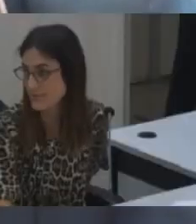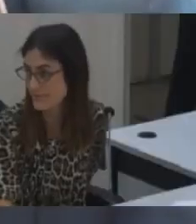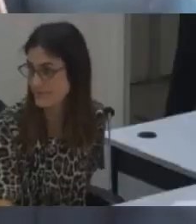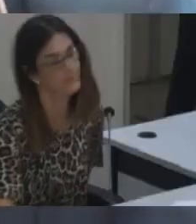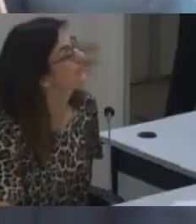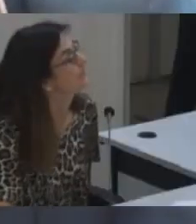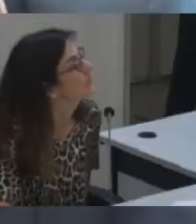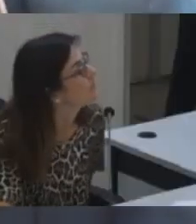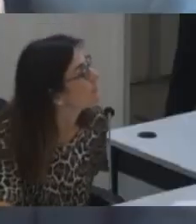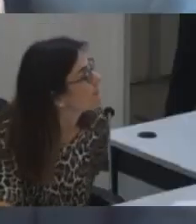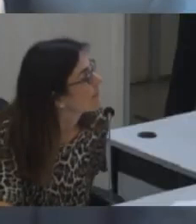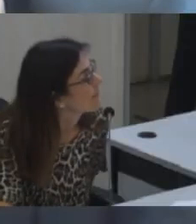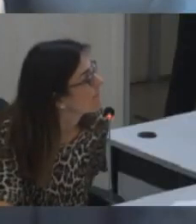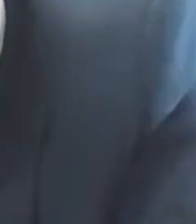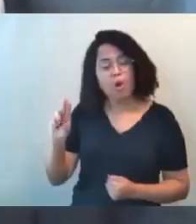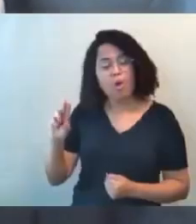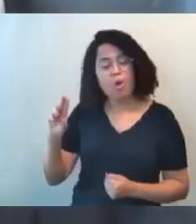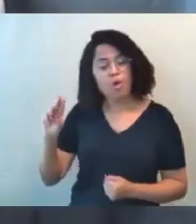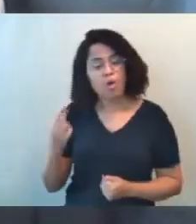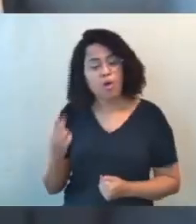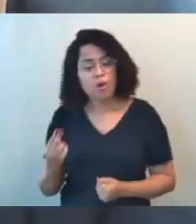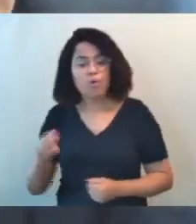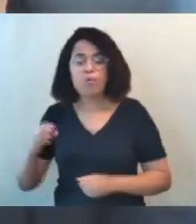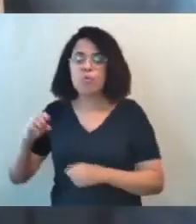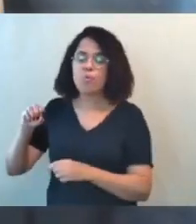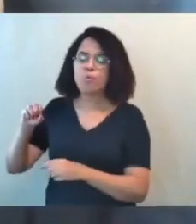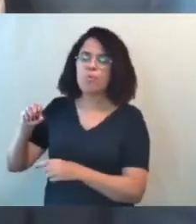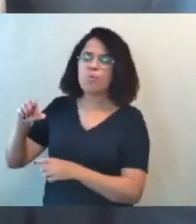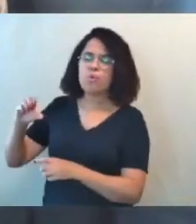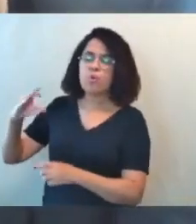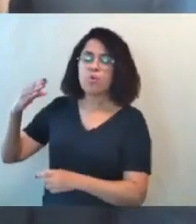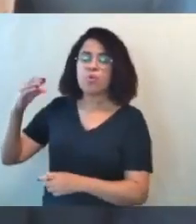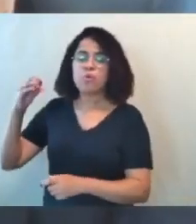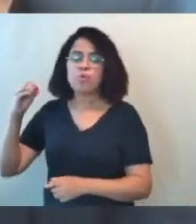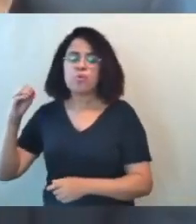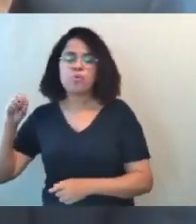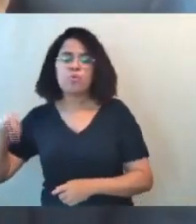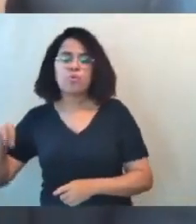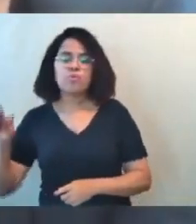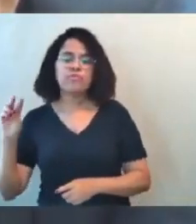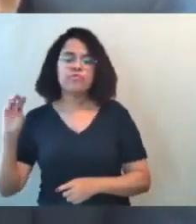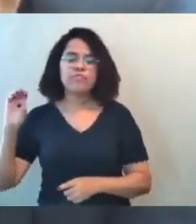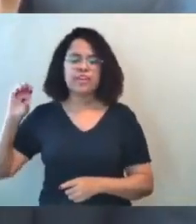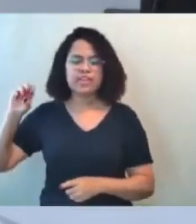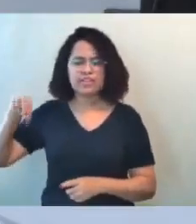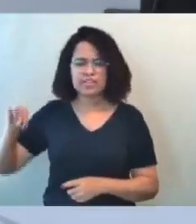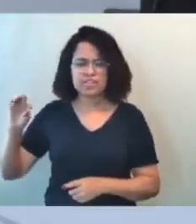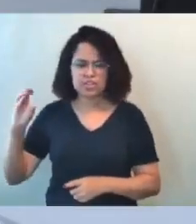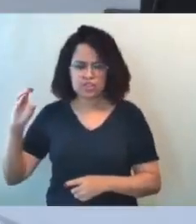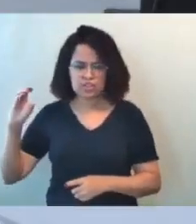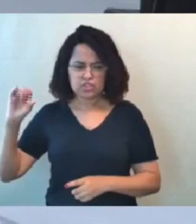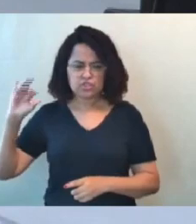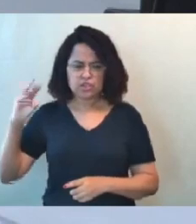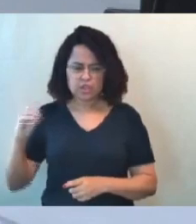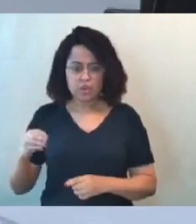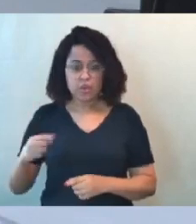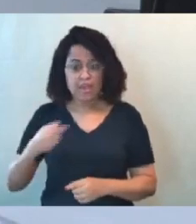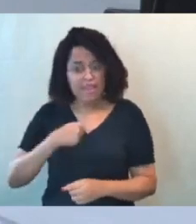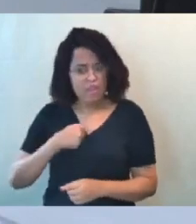O que eu estou respondendo para a senhora é que eu não faço esse controle. Ótimo. A Sumob é... faz?